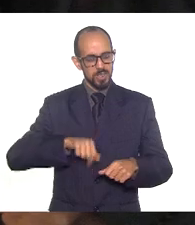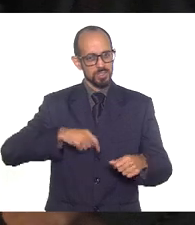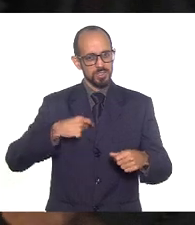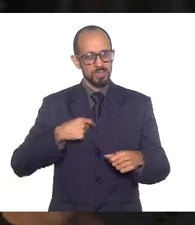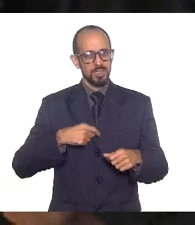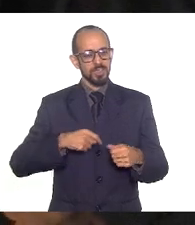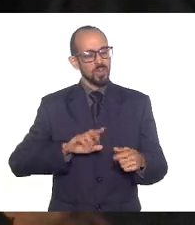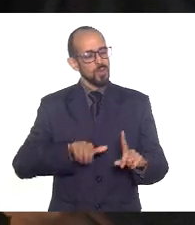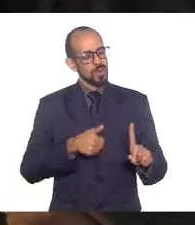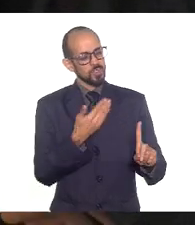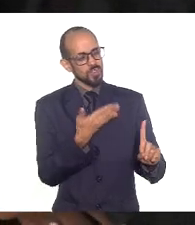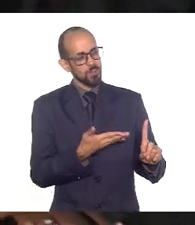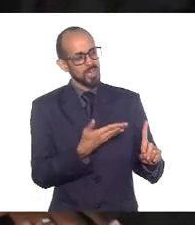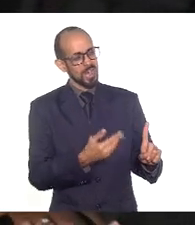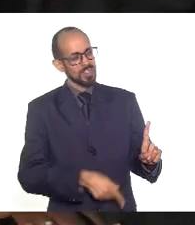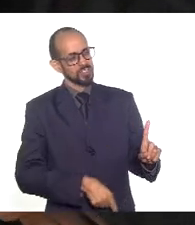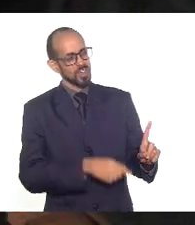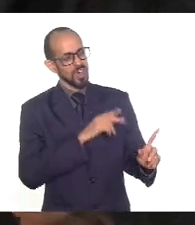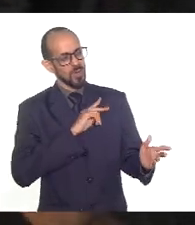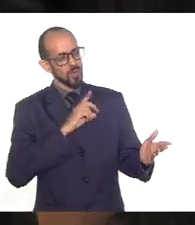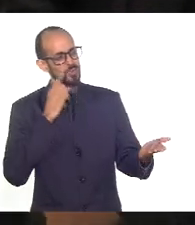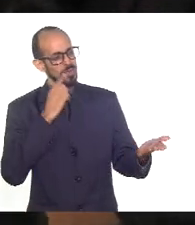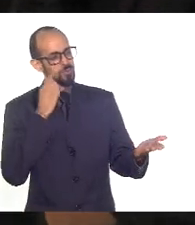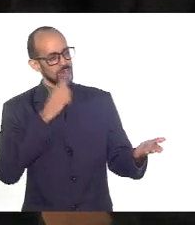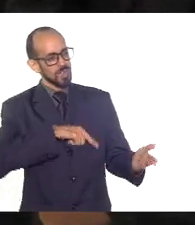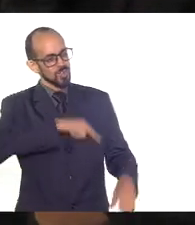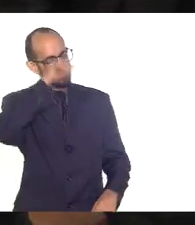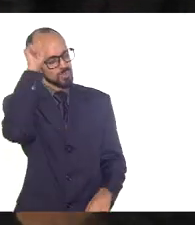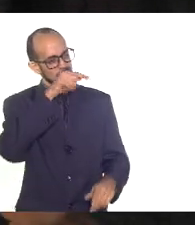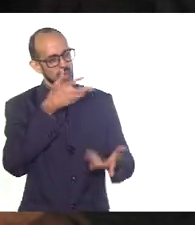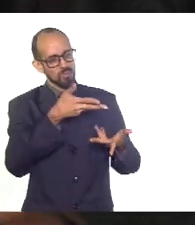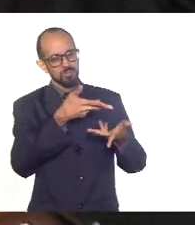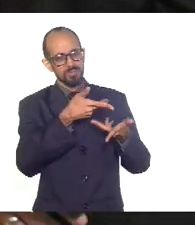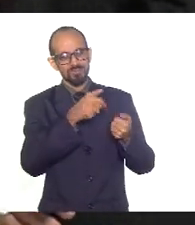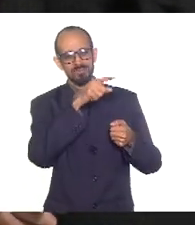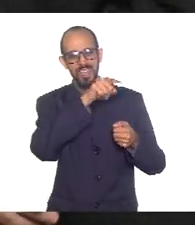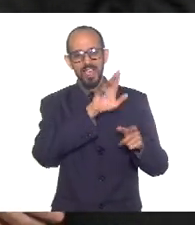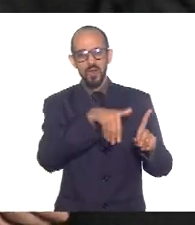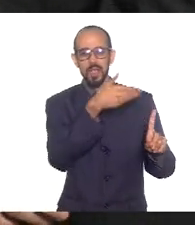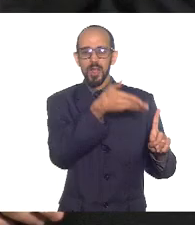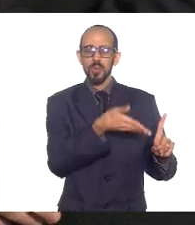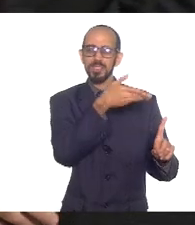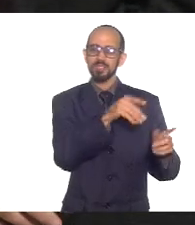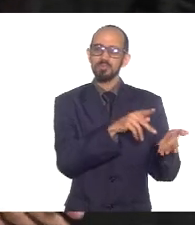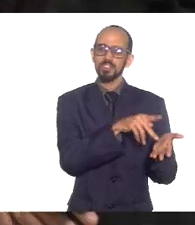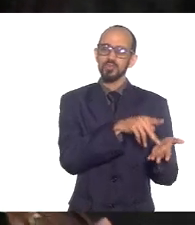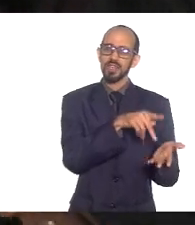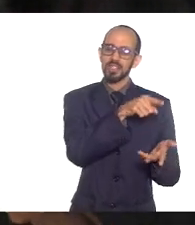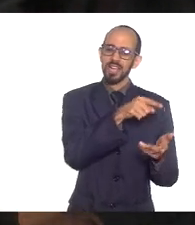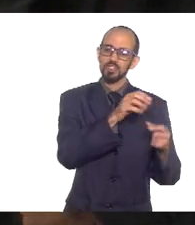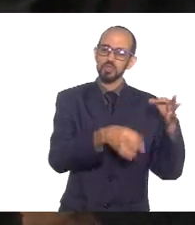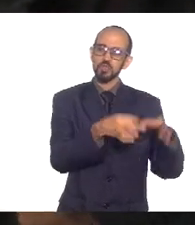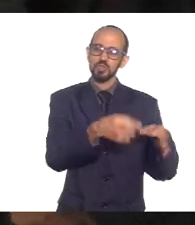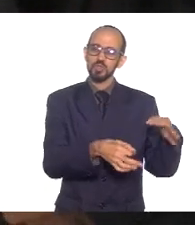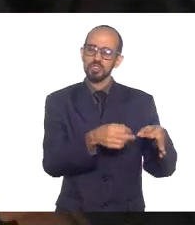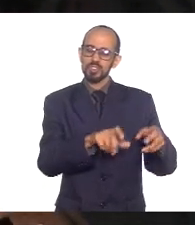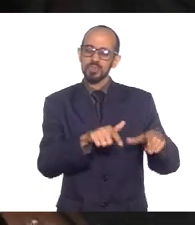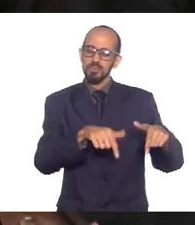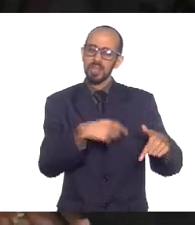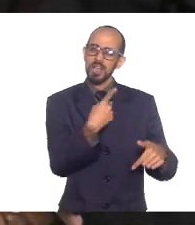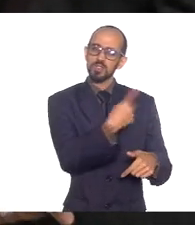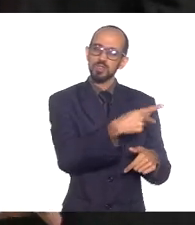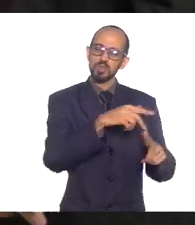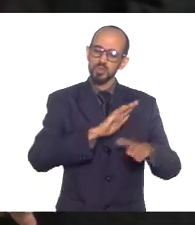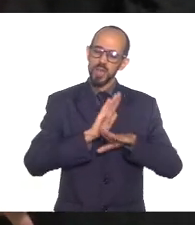então a nossa homenagem ao Deputado Luiz Paulo é mais que merecida é um reconhecimento também de Justiça pela sua